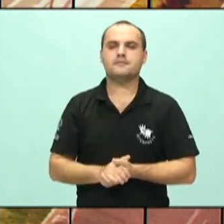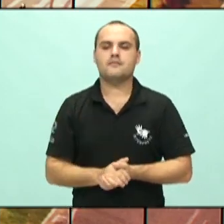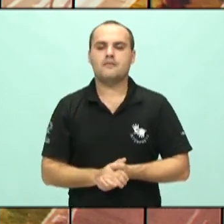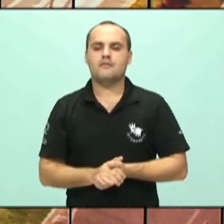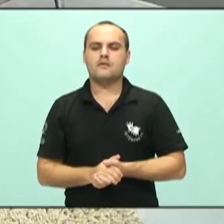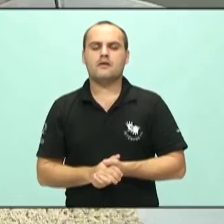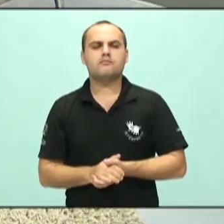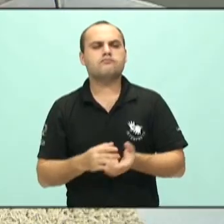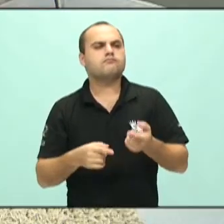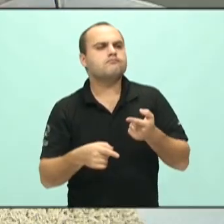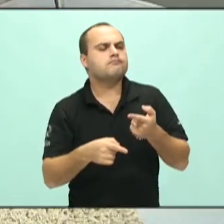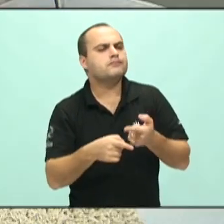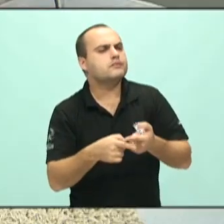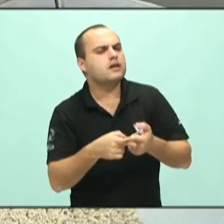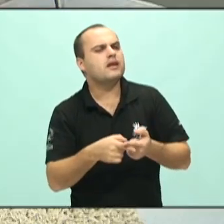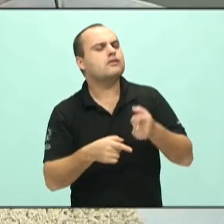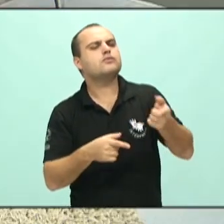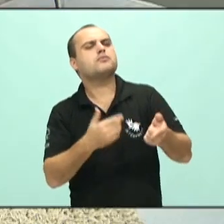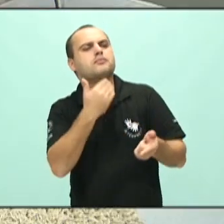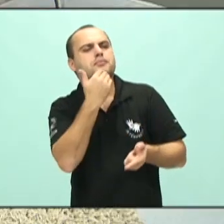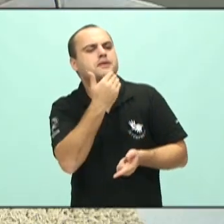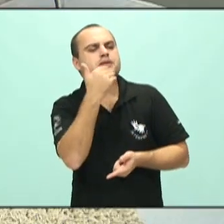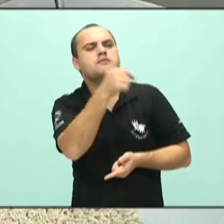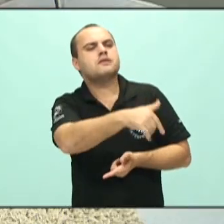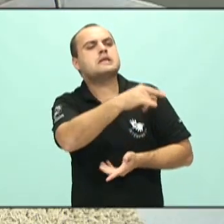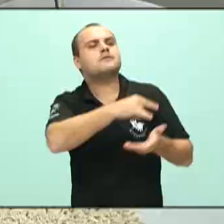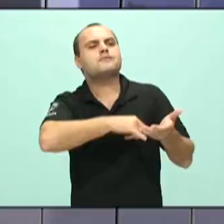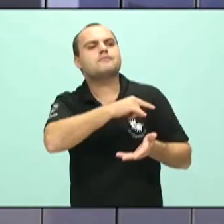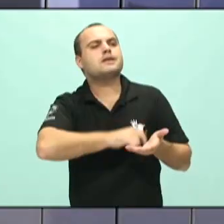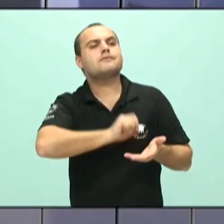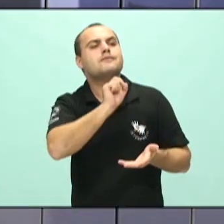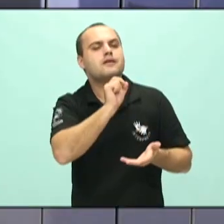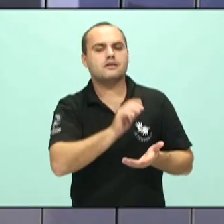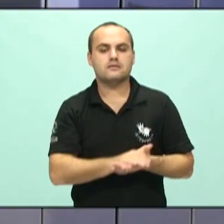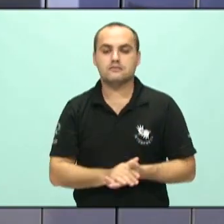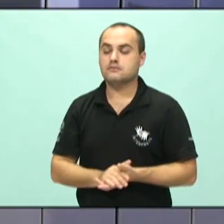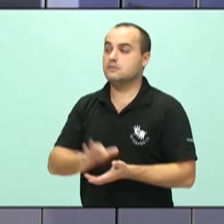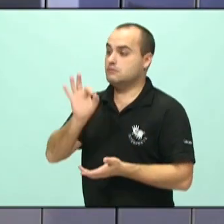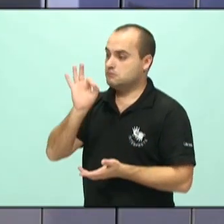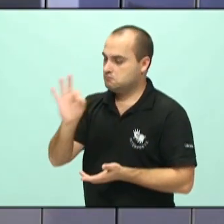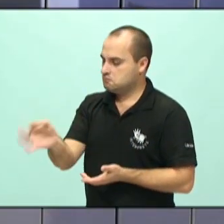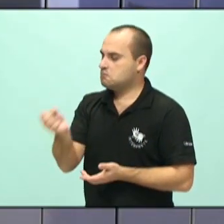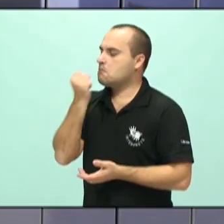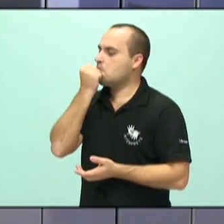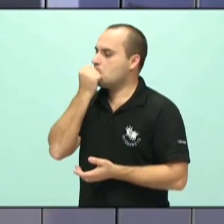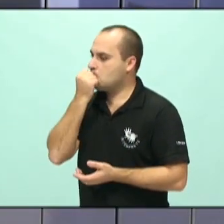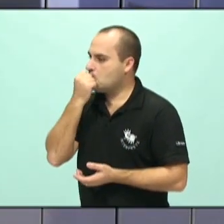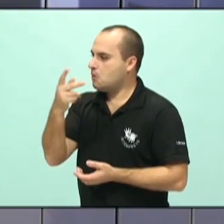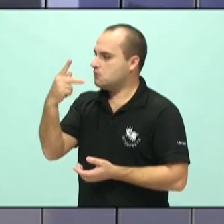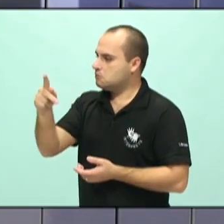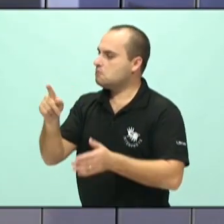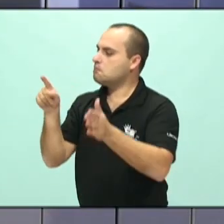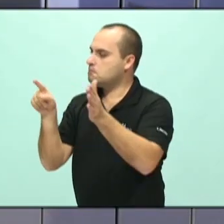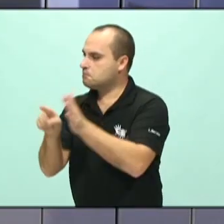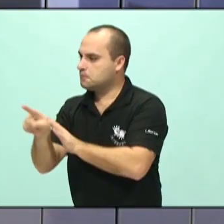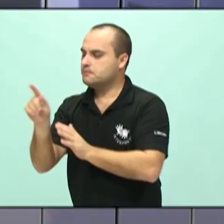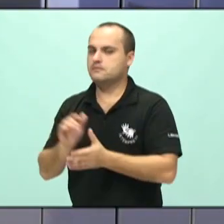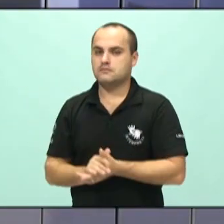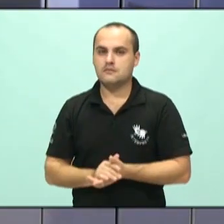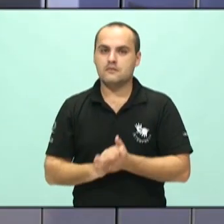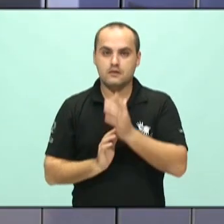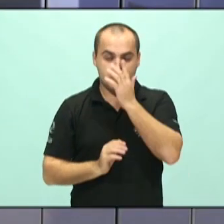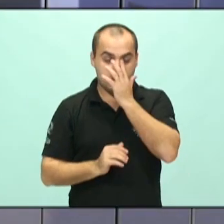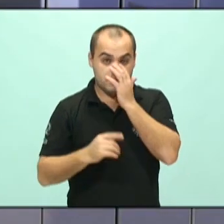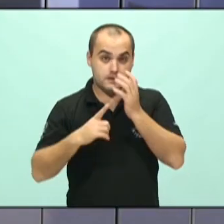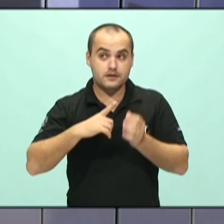O porquê daquilo? O que o senhor solicitou nesse requerimento? Sim, vereador? Carlos Antônio, muito boa a tua pergunta. Nós tivemos aí a tragédia de